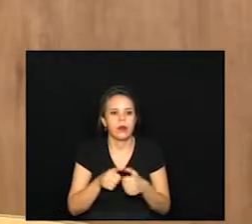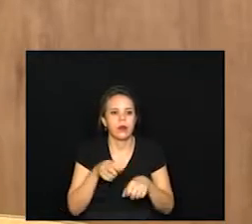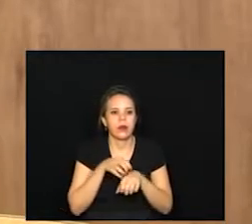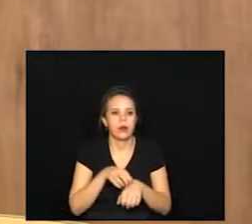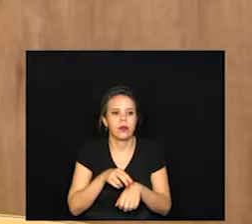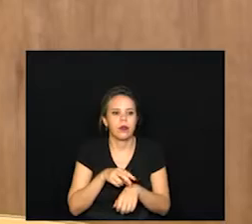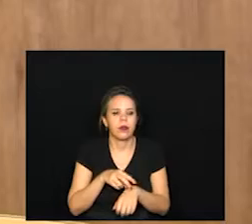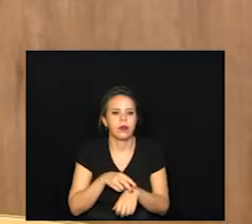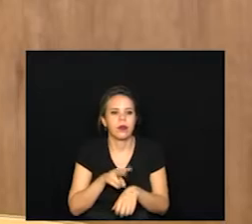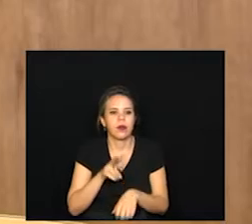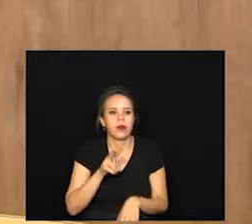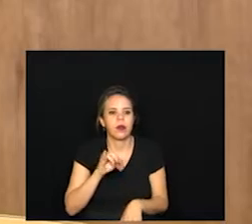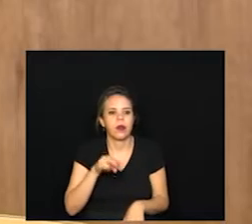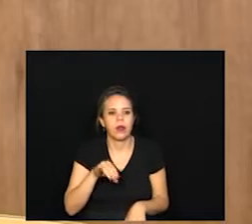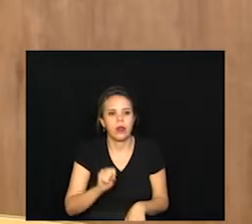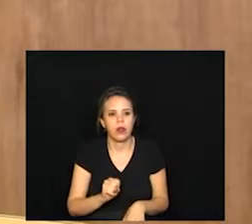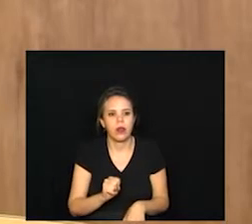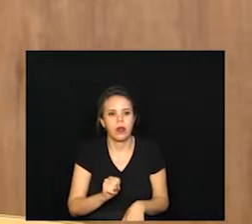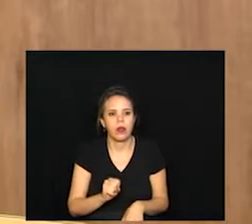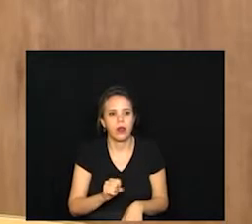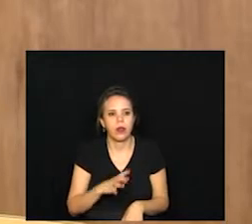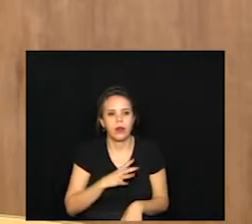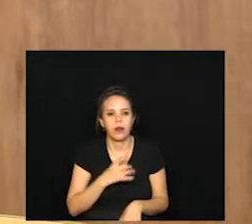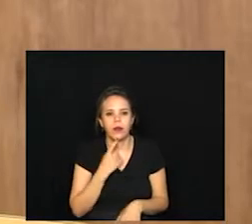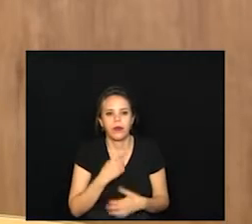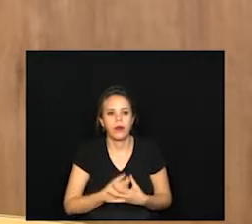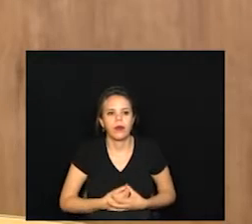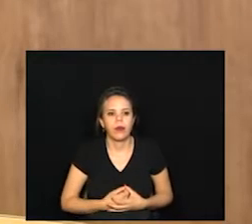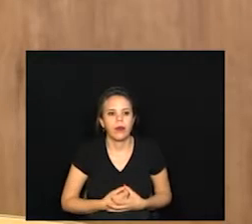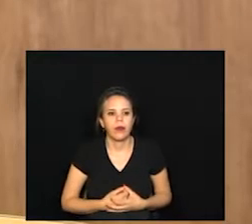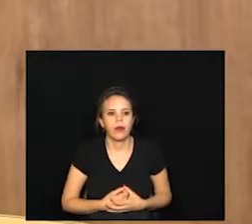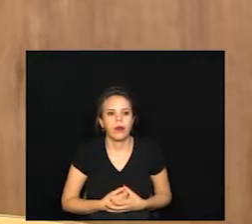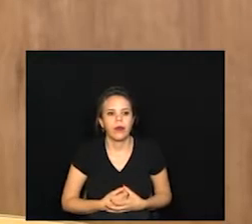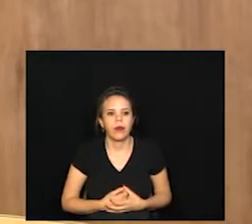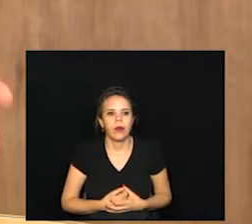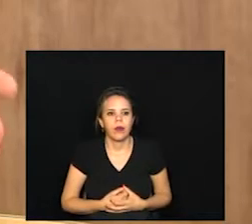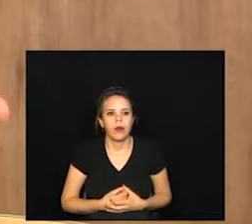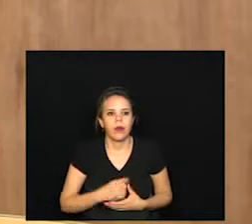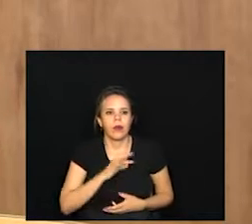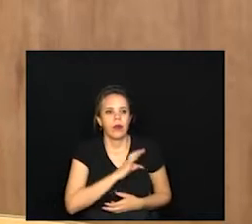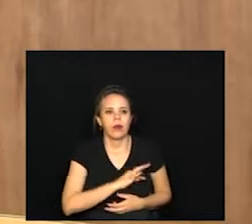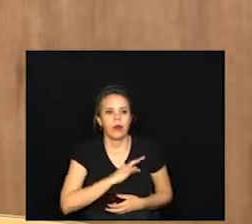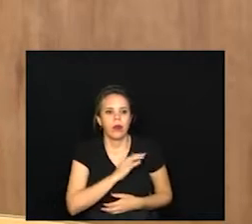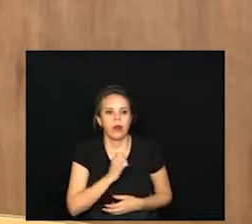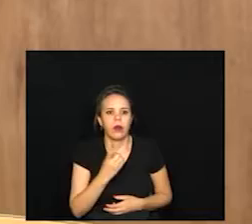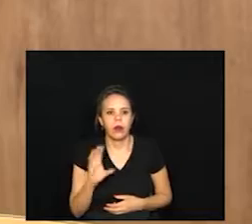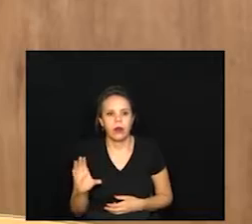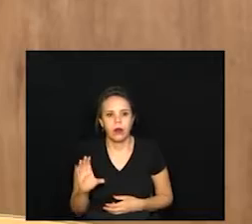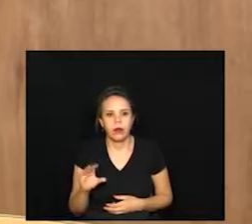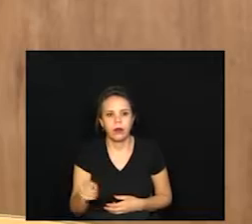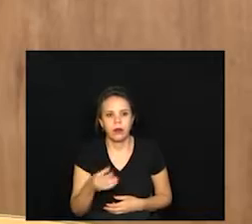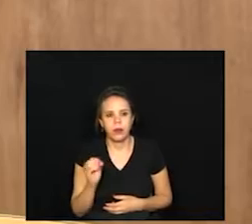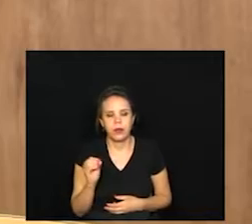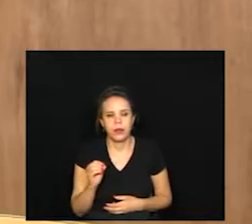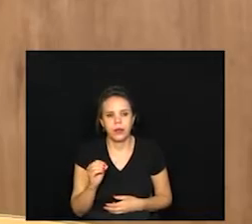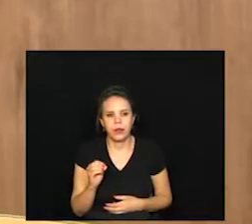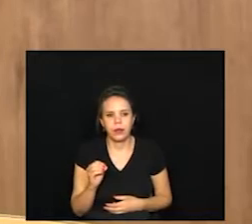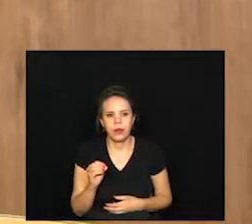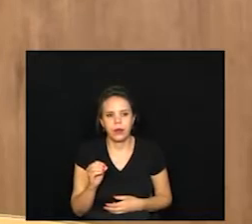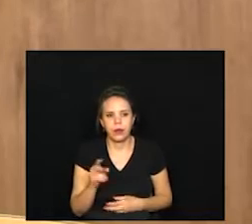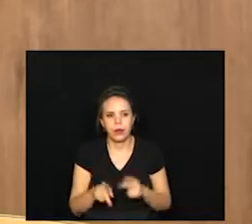o Vinícius Riveretti, aqui do município de Campinas, e também um técnico da INDEC, o João Gaido.